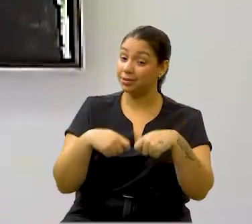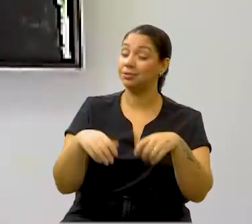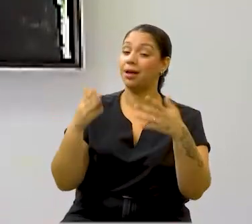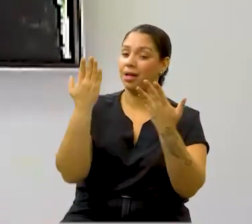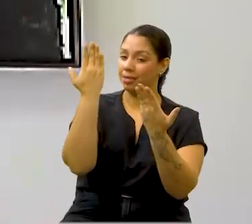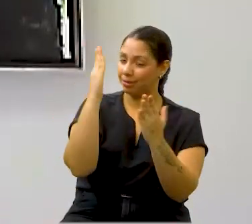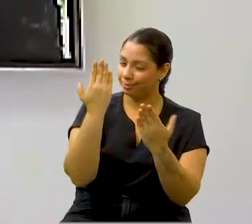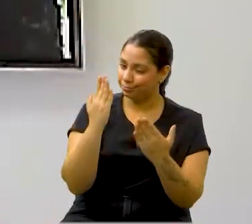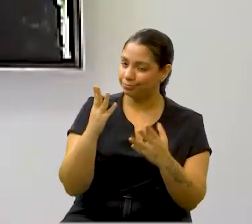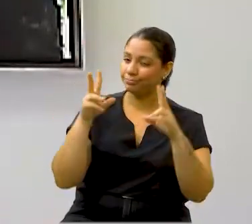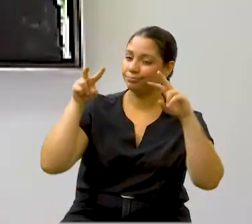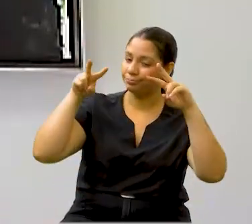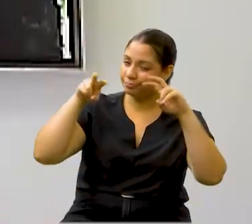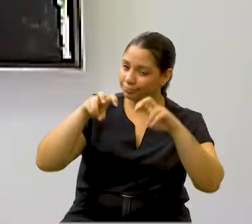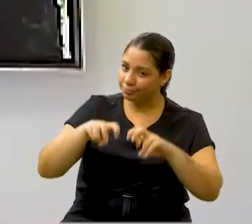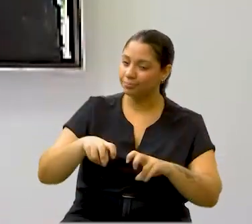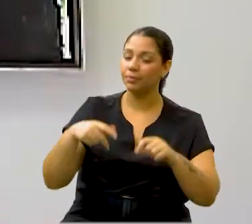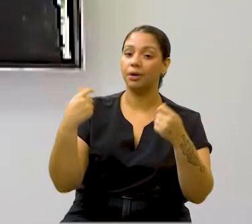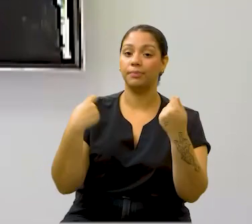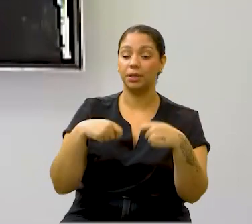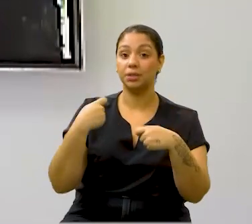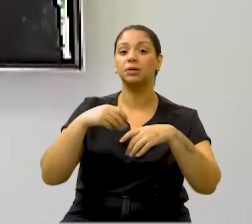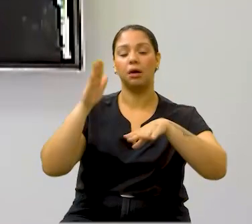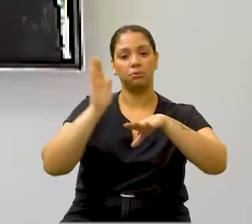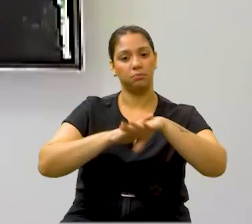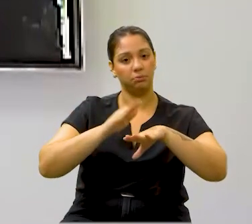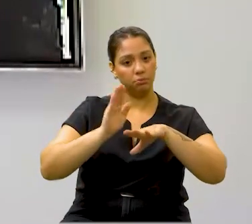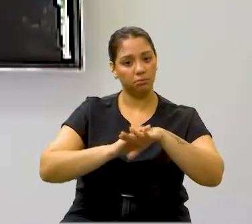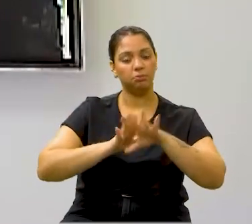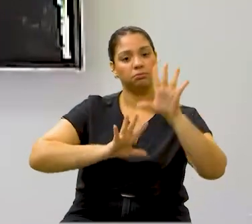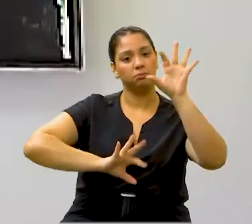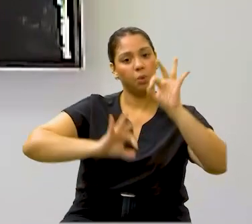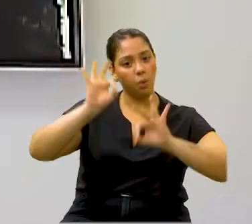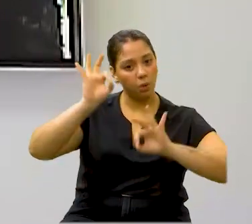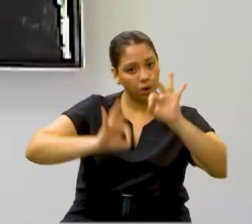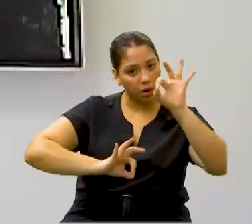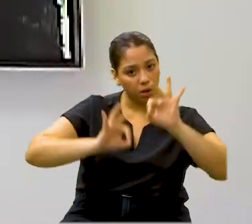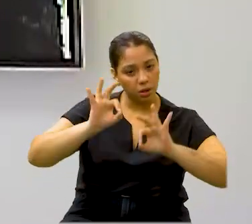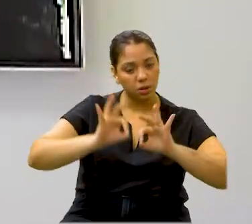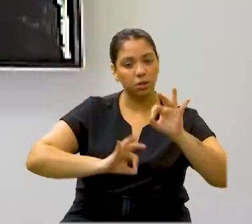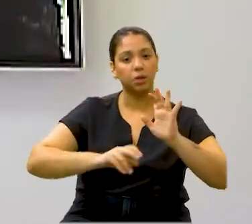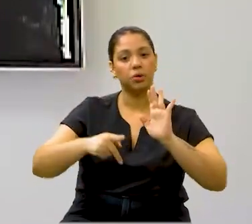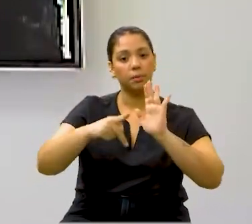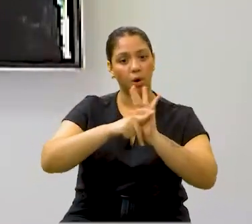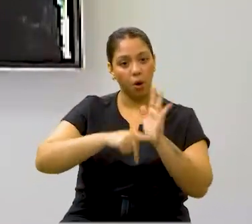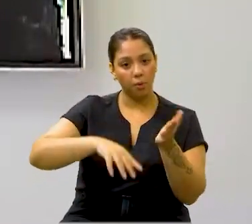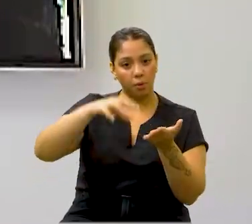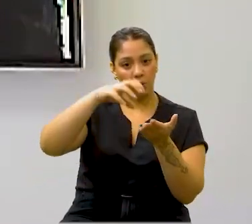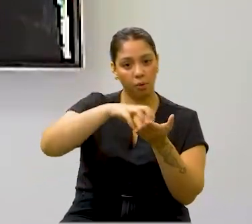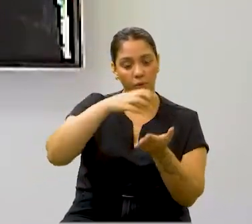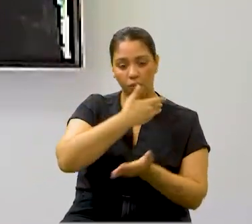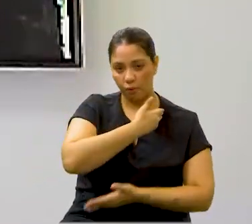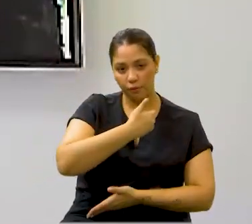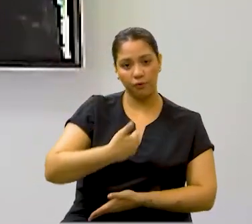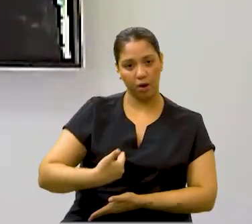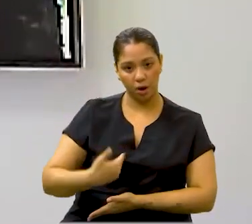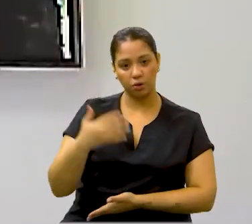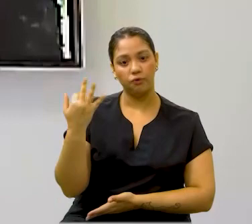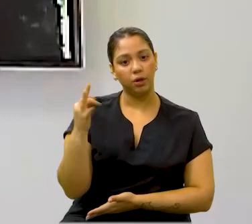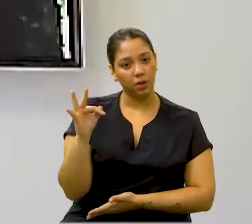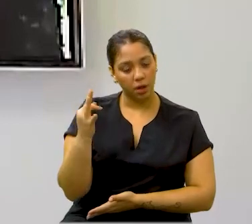muito bem analisado, precisa ter, sim, uma ação coordenada pela União, pelo